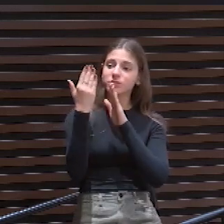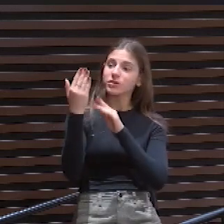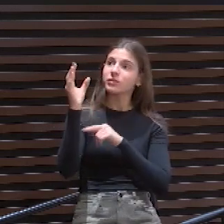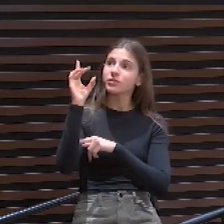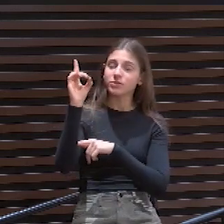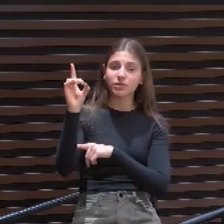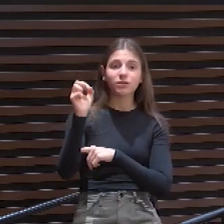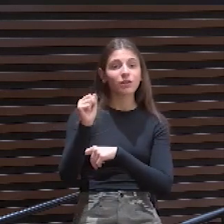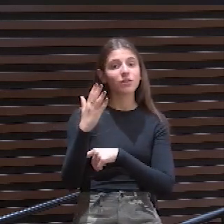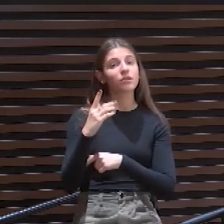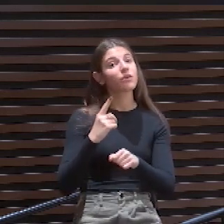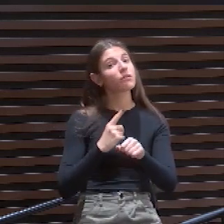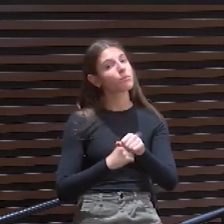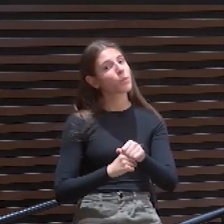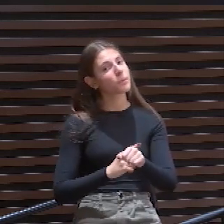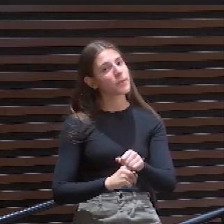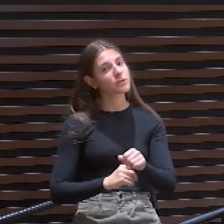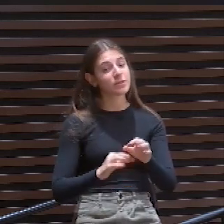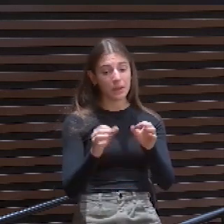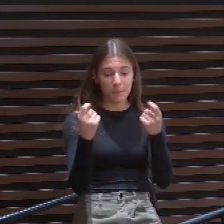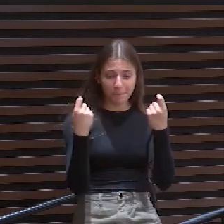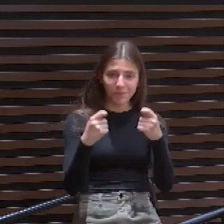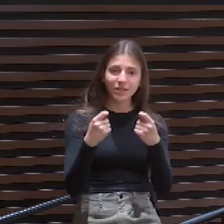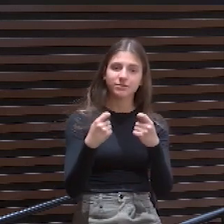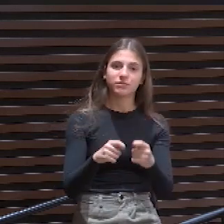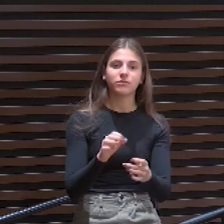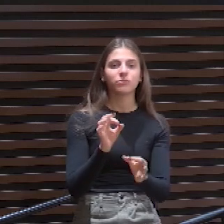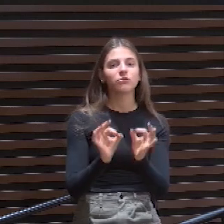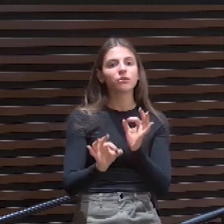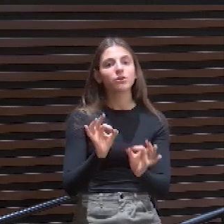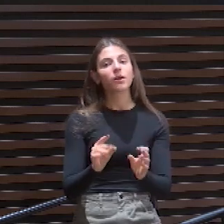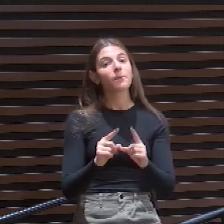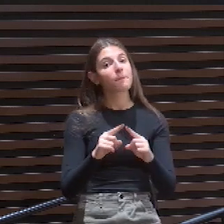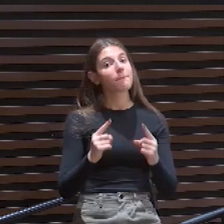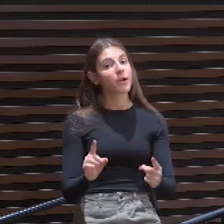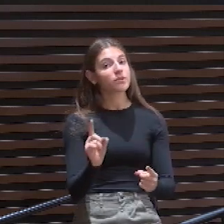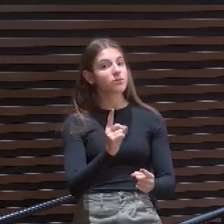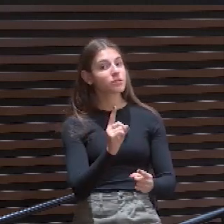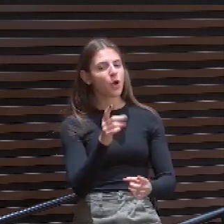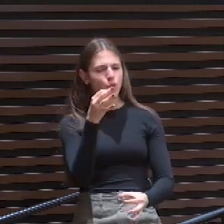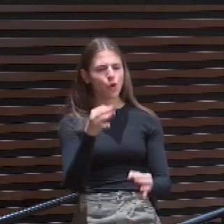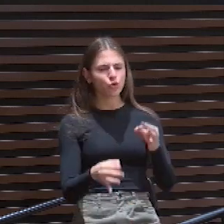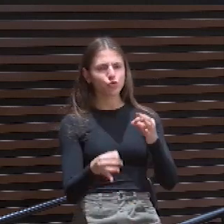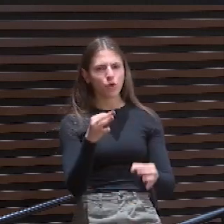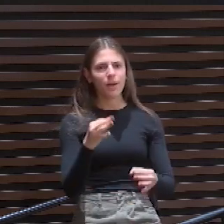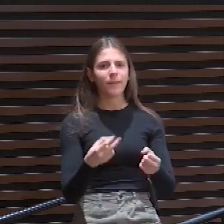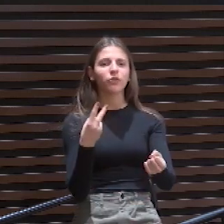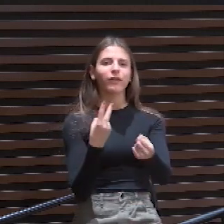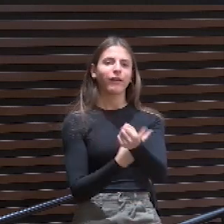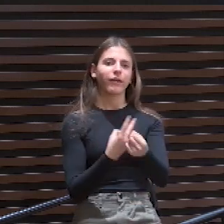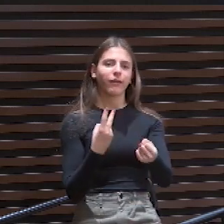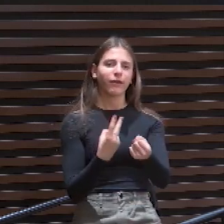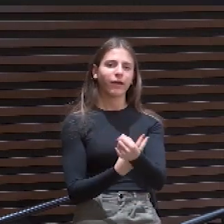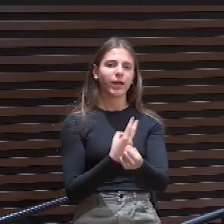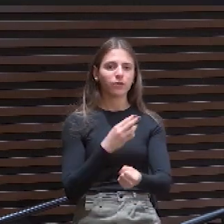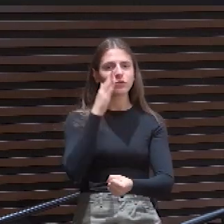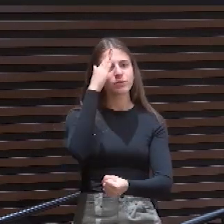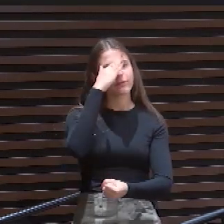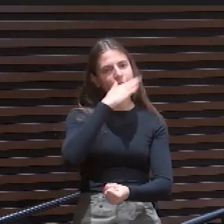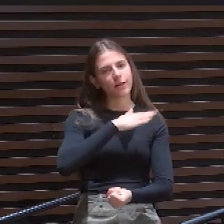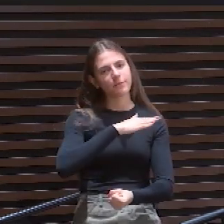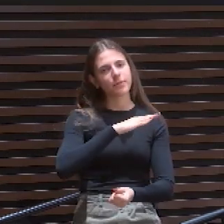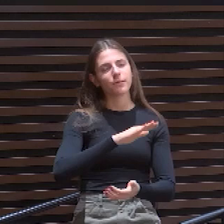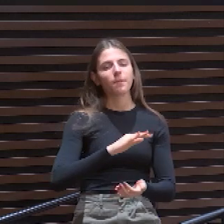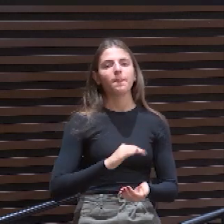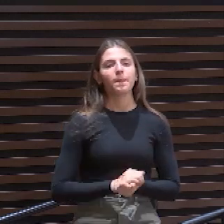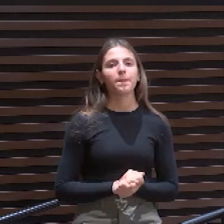há circunstâncias para julgar sim, mas não o julgamento de falar mal, né? Até porque